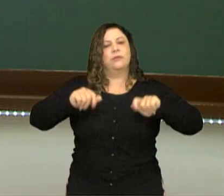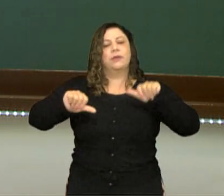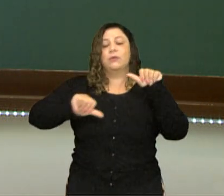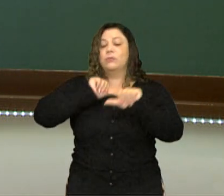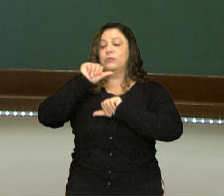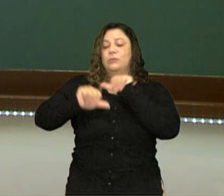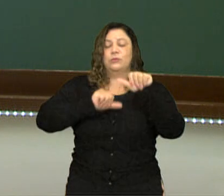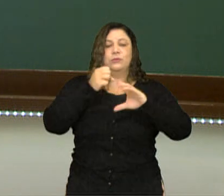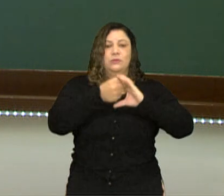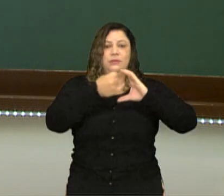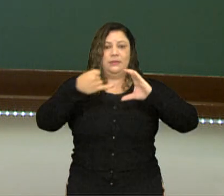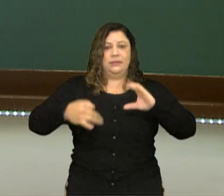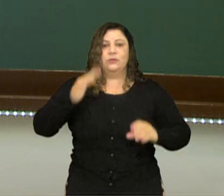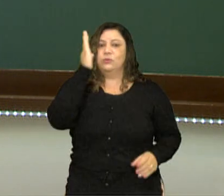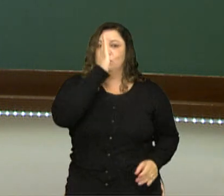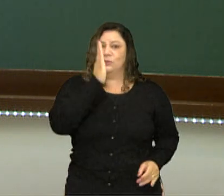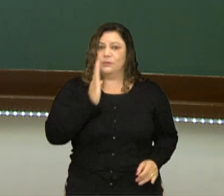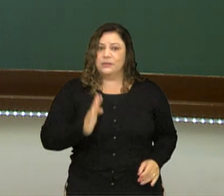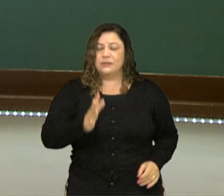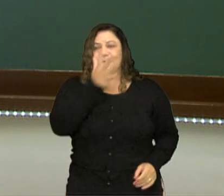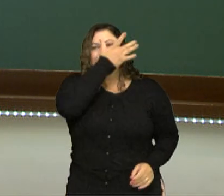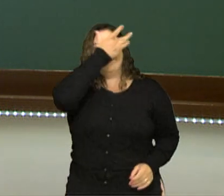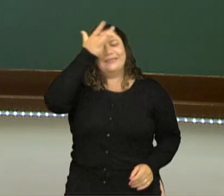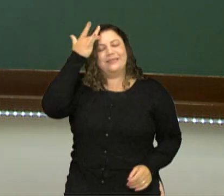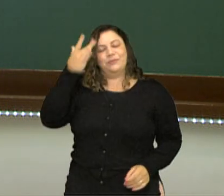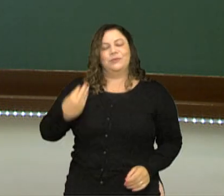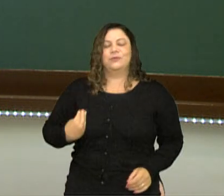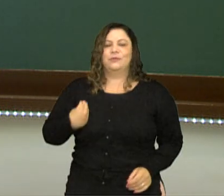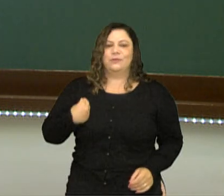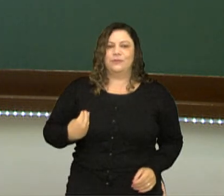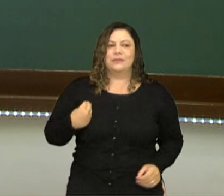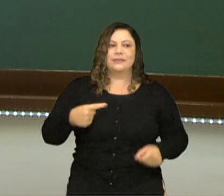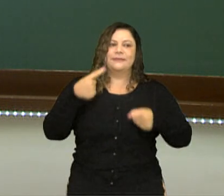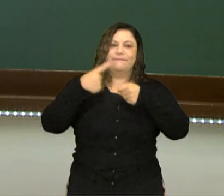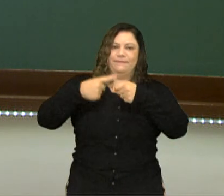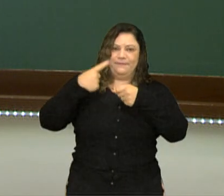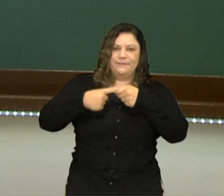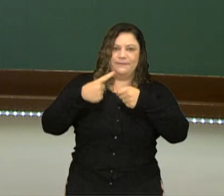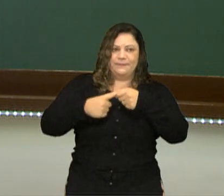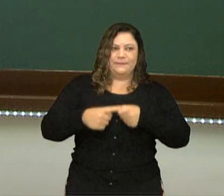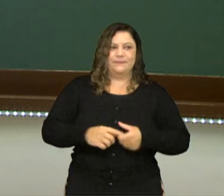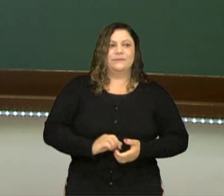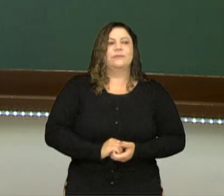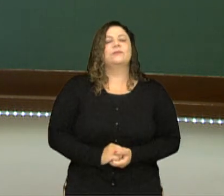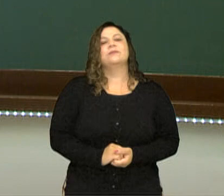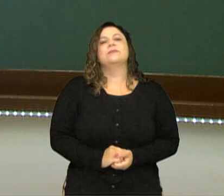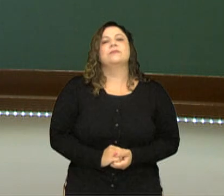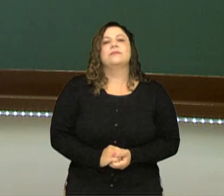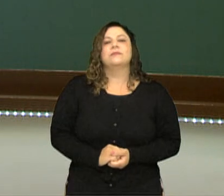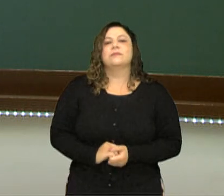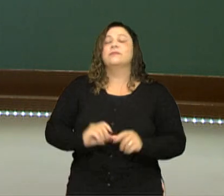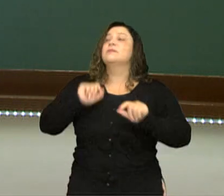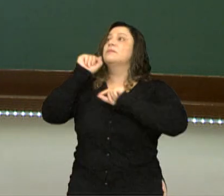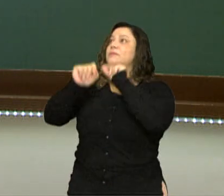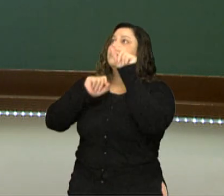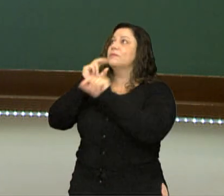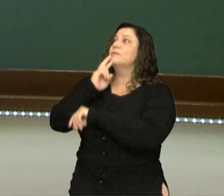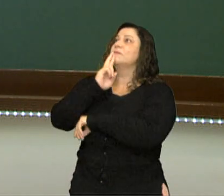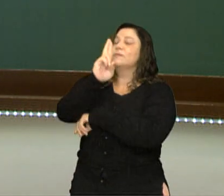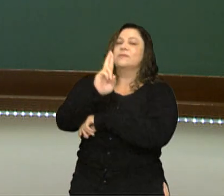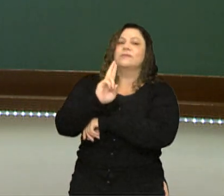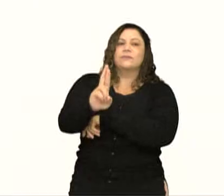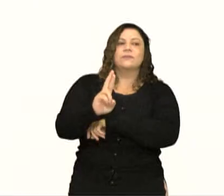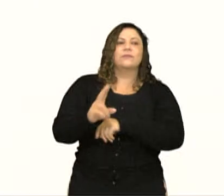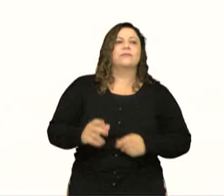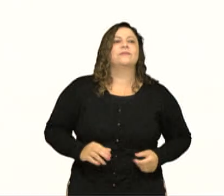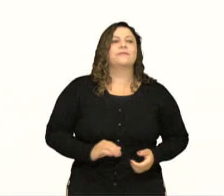características do território brasileiro. E as pessoas vão passar a viver na cidade. E aí, como vocês podiam ter escrito a resposta de vocês ali?